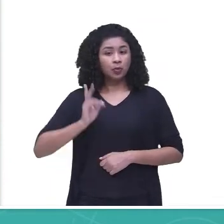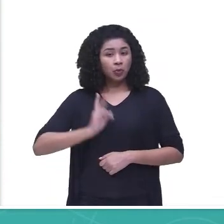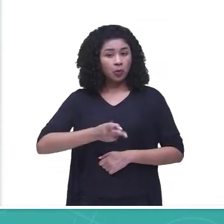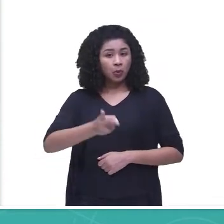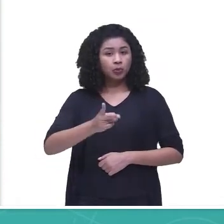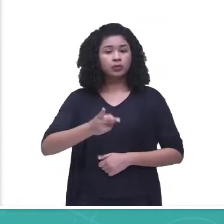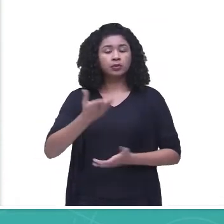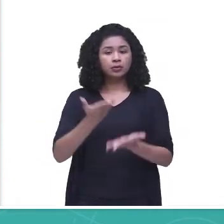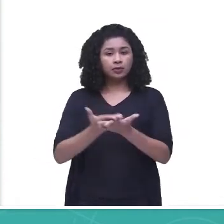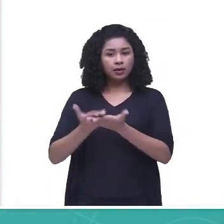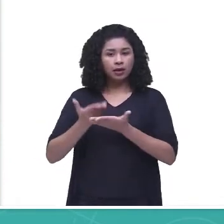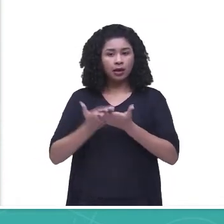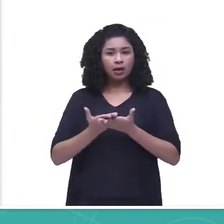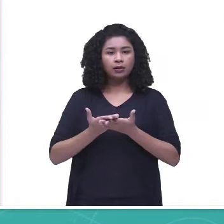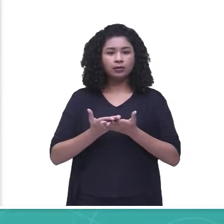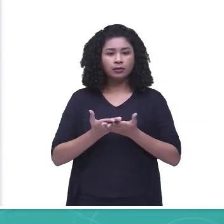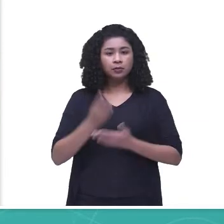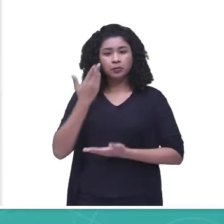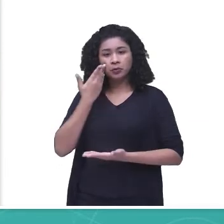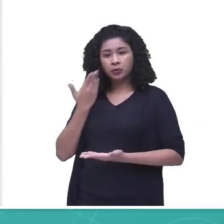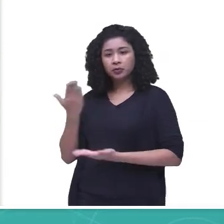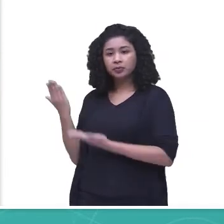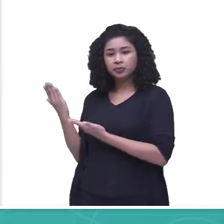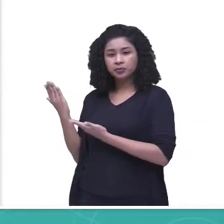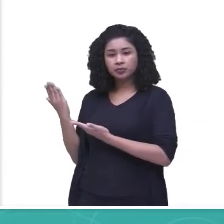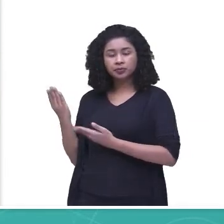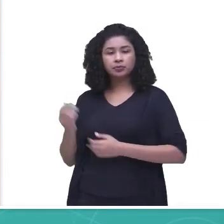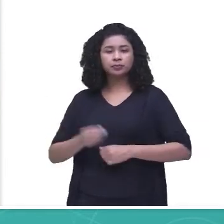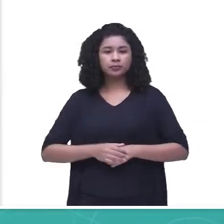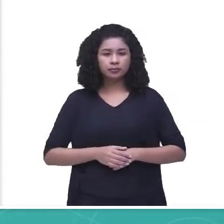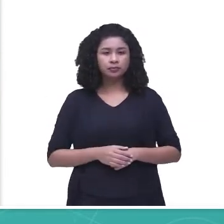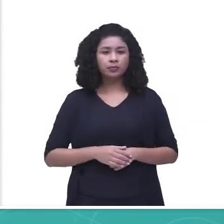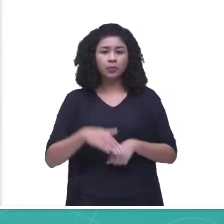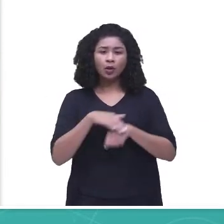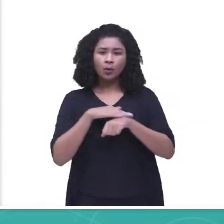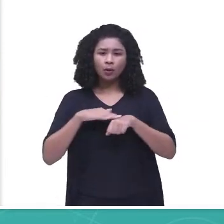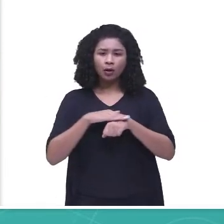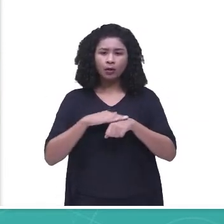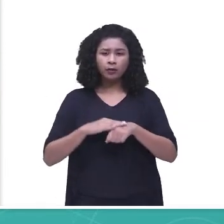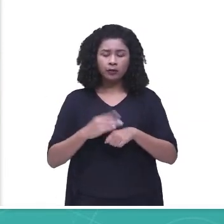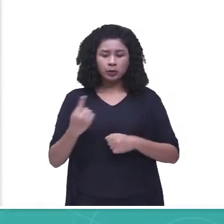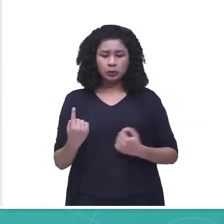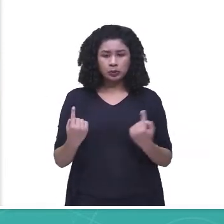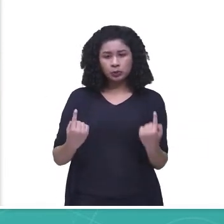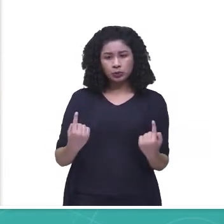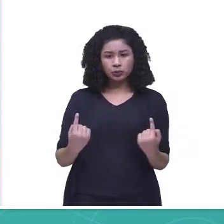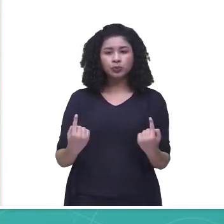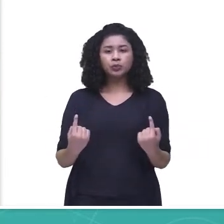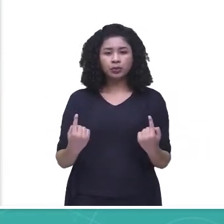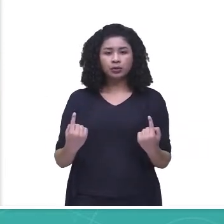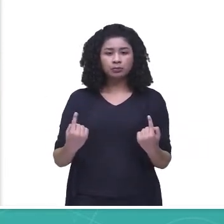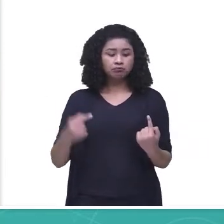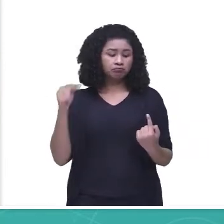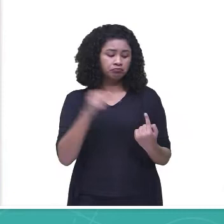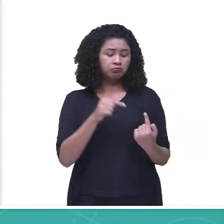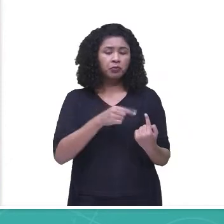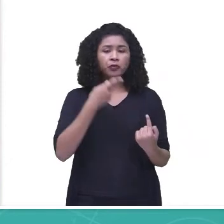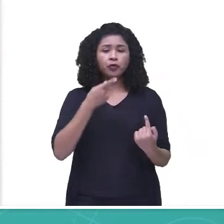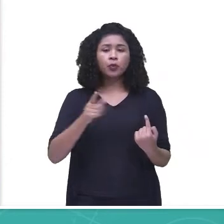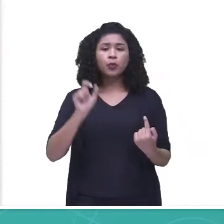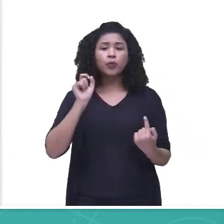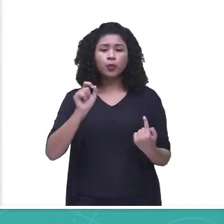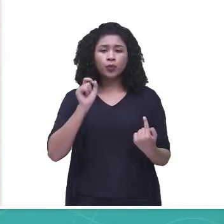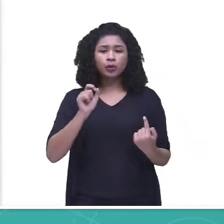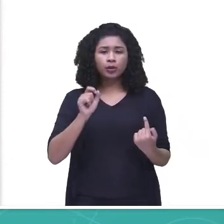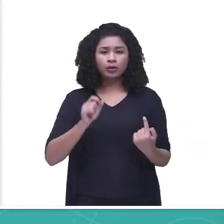agora, vendo aí um short dialogue entre os nossos dois personagens aí. Olha só, nosso primeiro personagem falou o seguinte: Do you